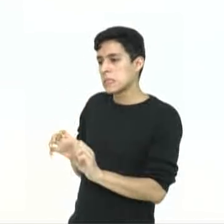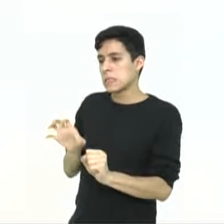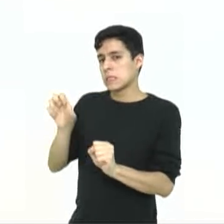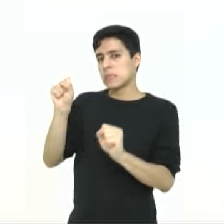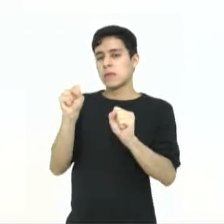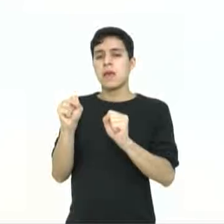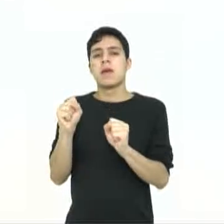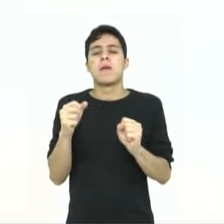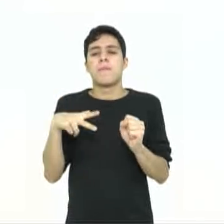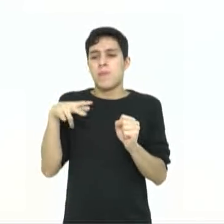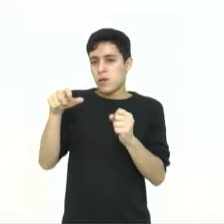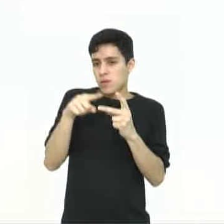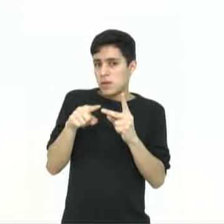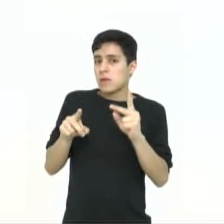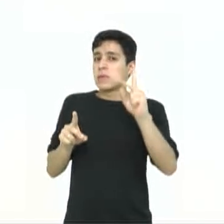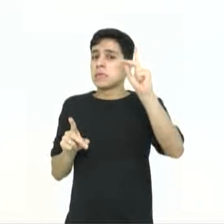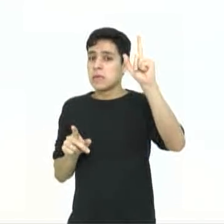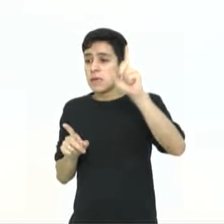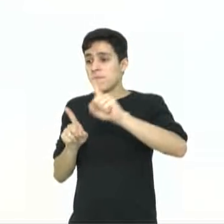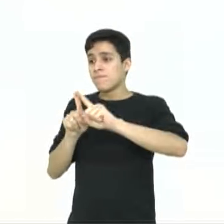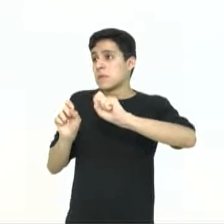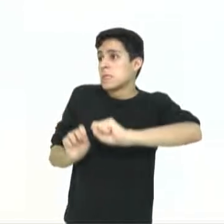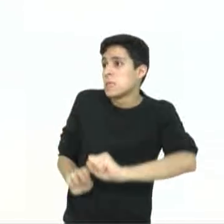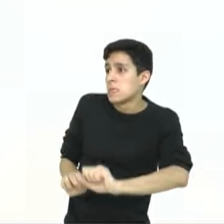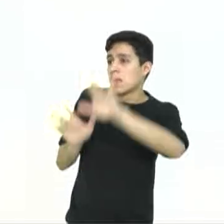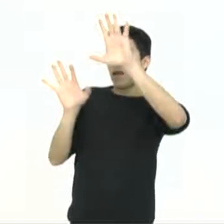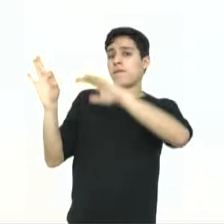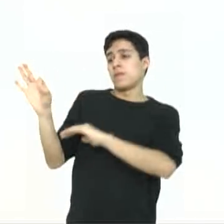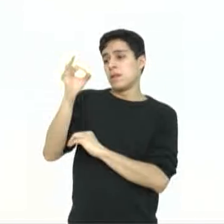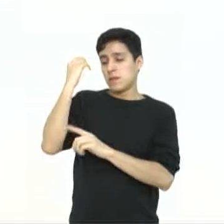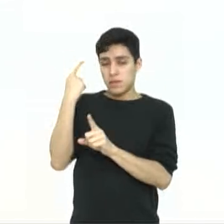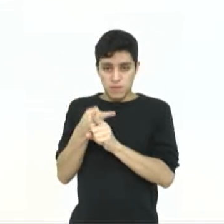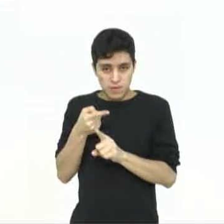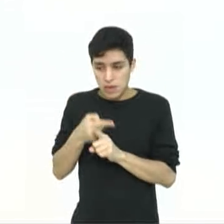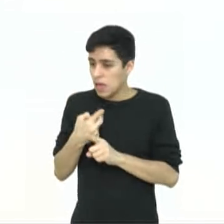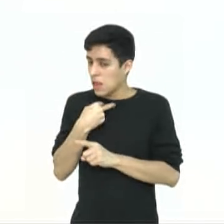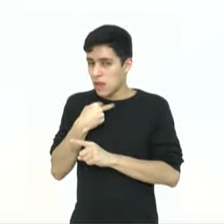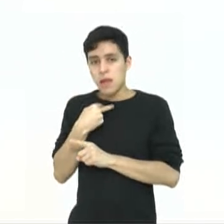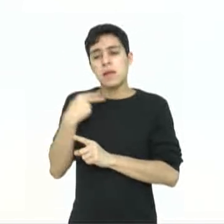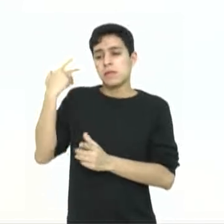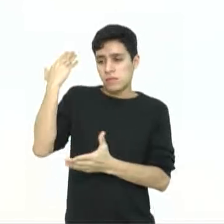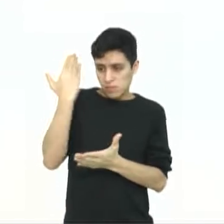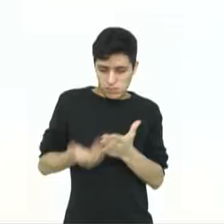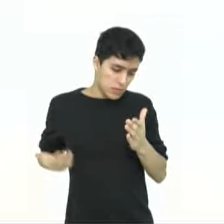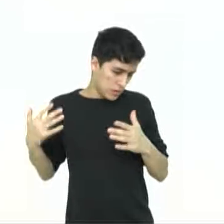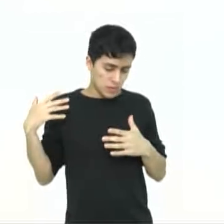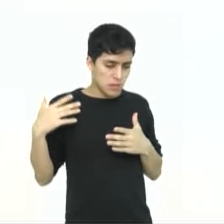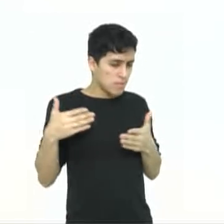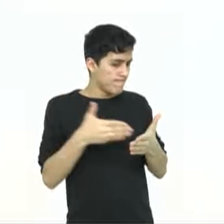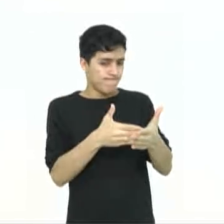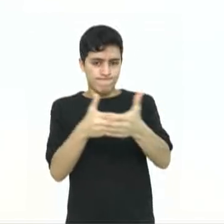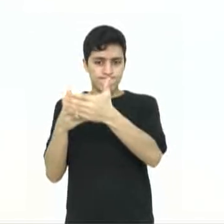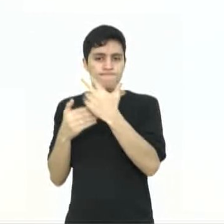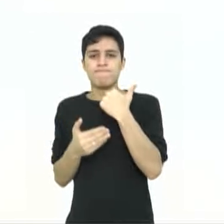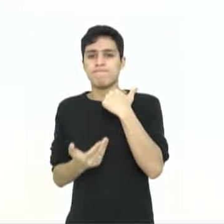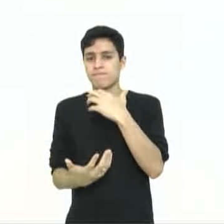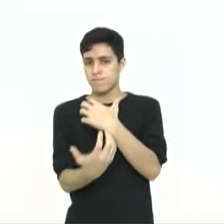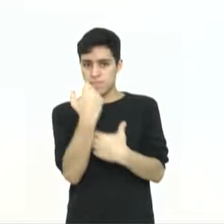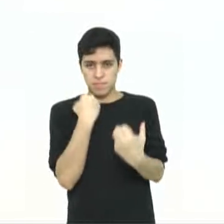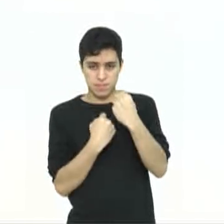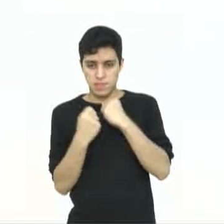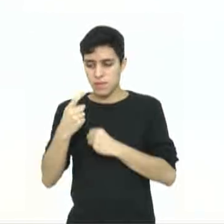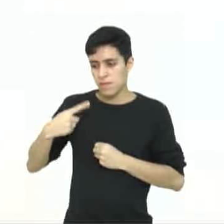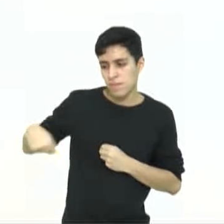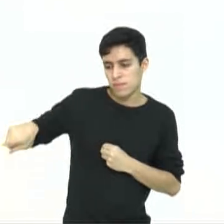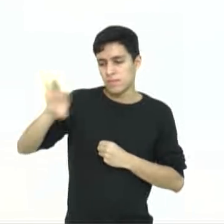regiões atuais, como que ficou a expansão do Império Árabe, enfim, da expansão árabe. O que está nessa cor marrom é